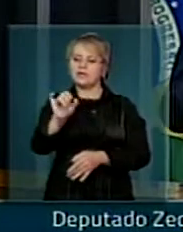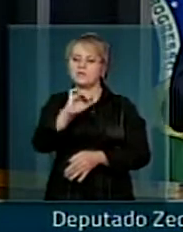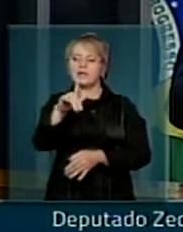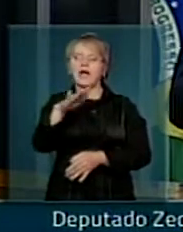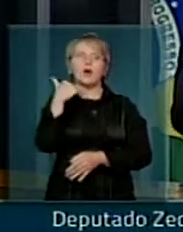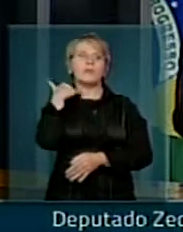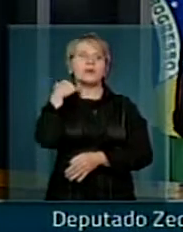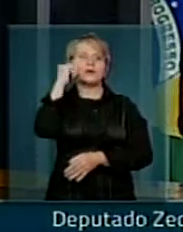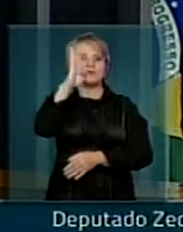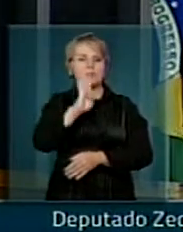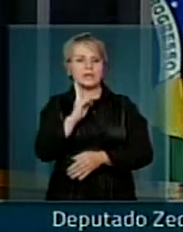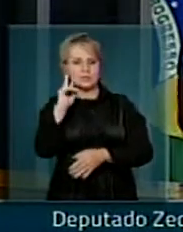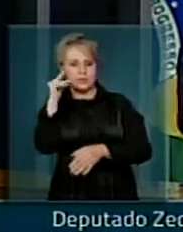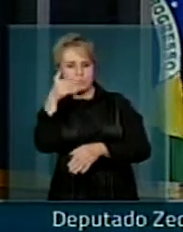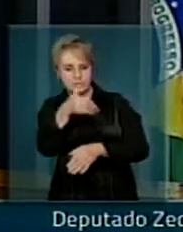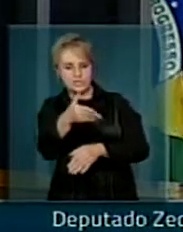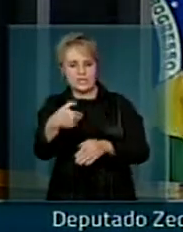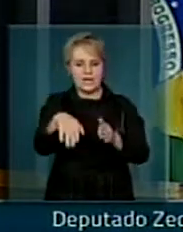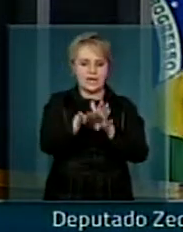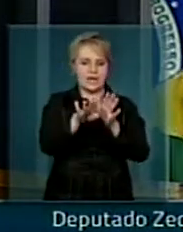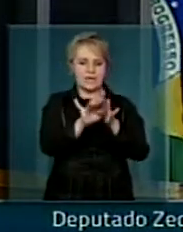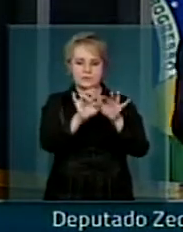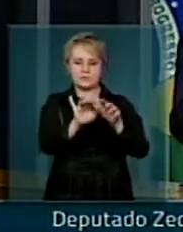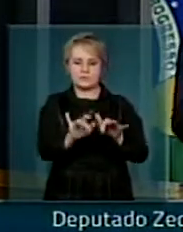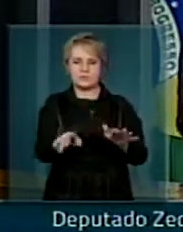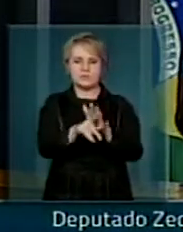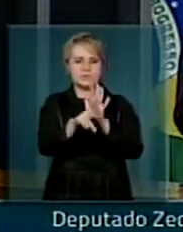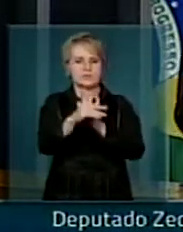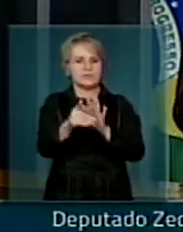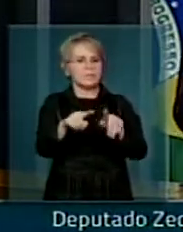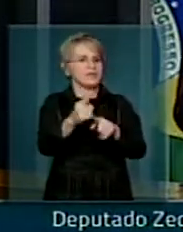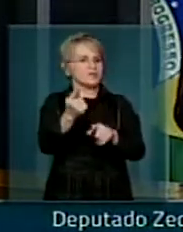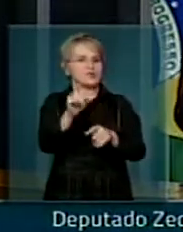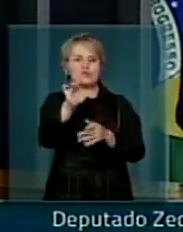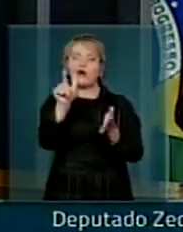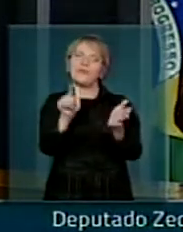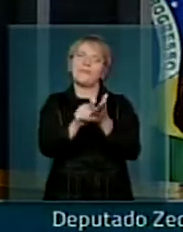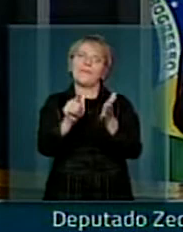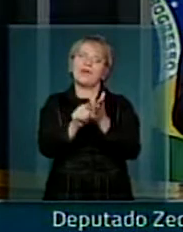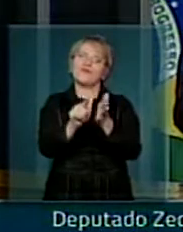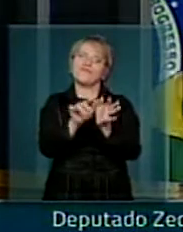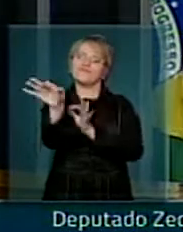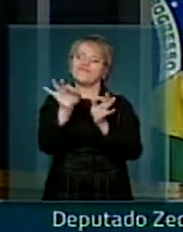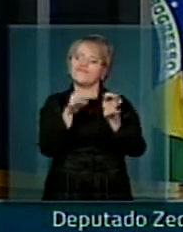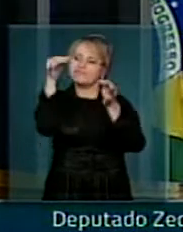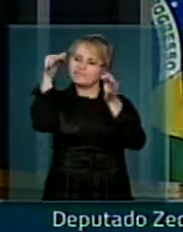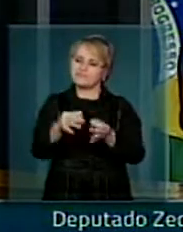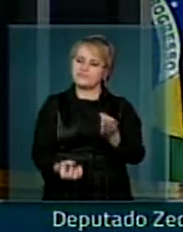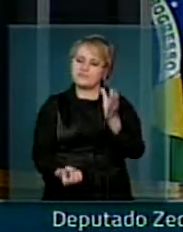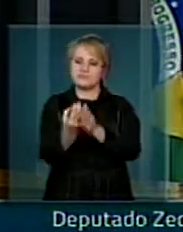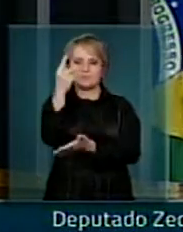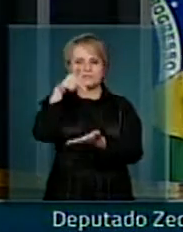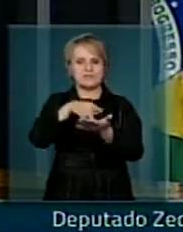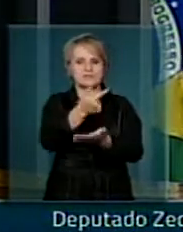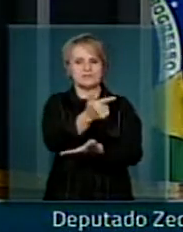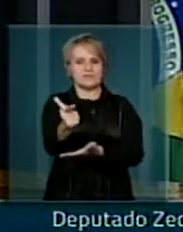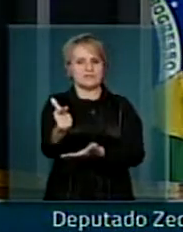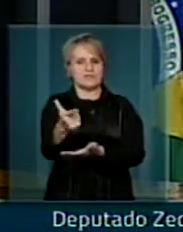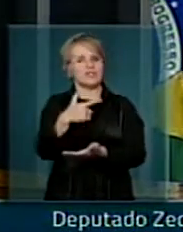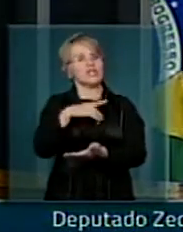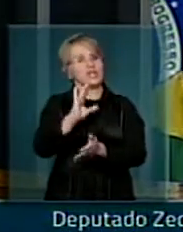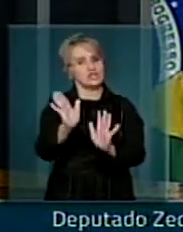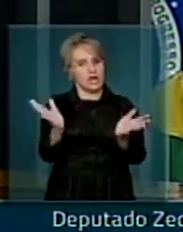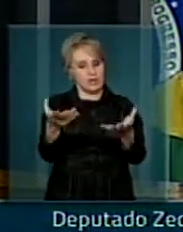Com o advento do novo governo, com certeza as diretorias foram trocadas e nós já temos uma nova turma à frente do Banco